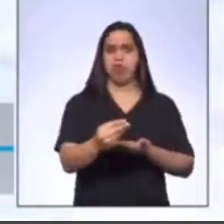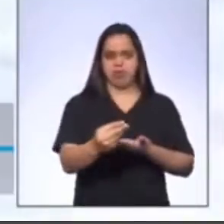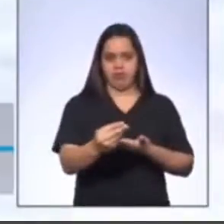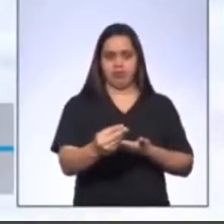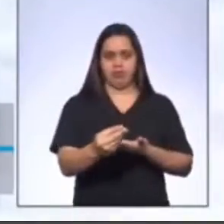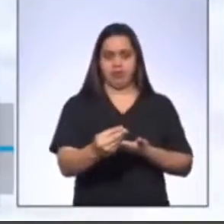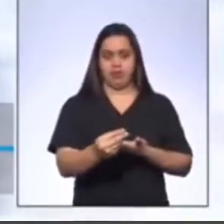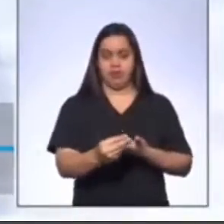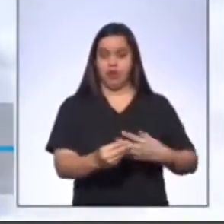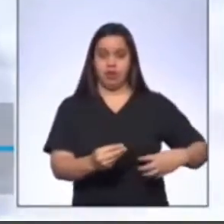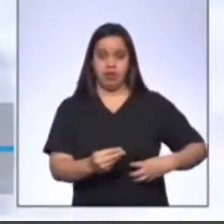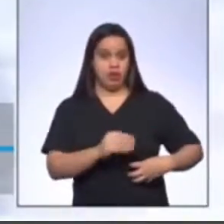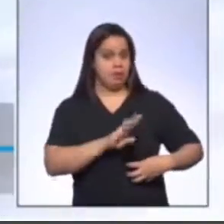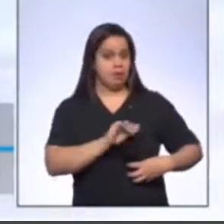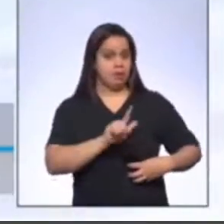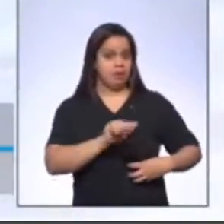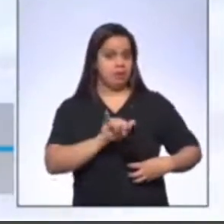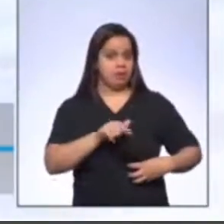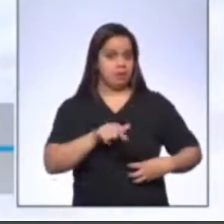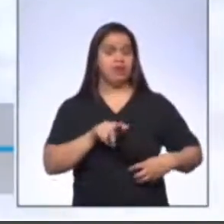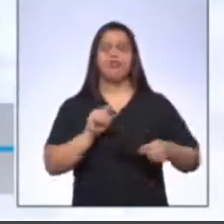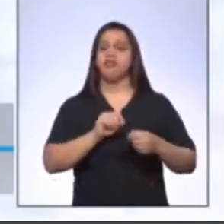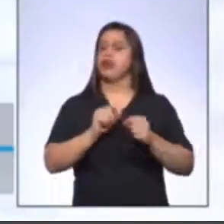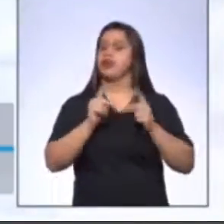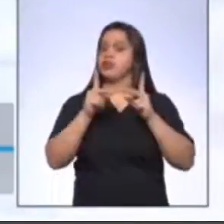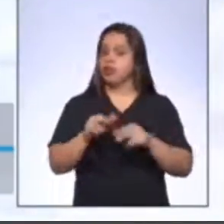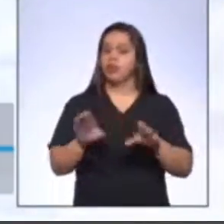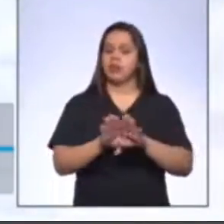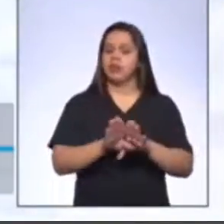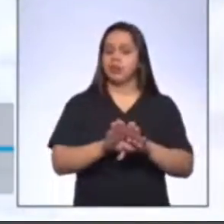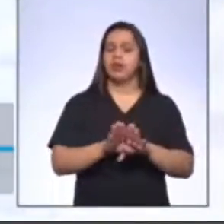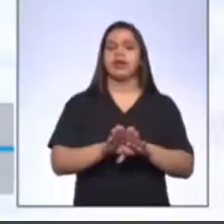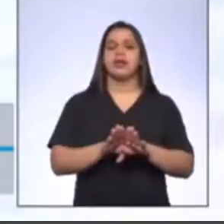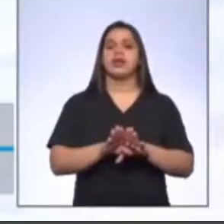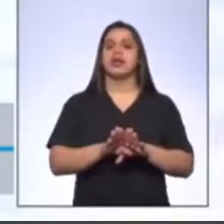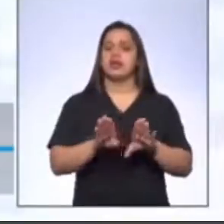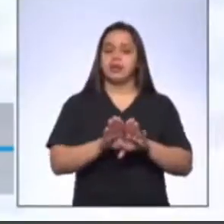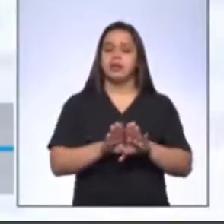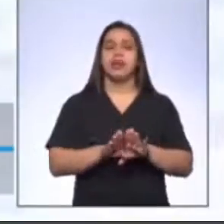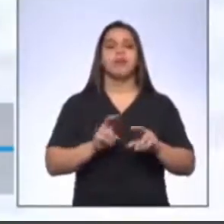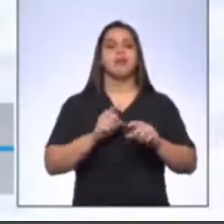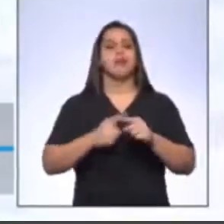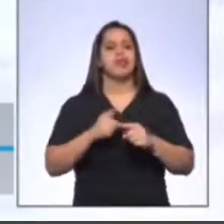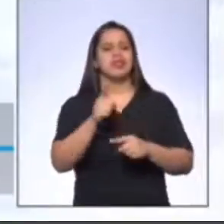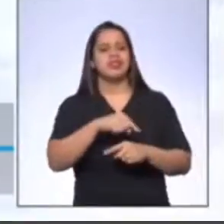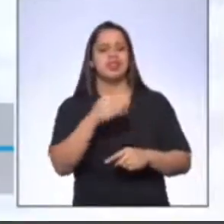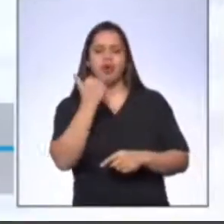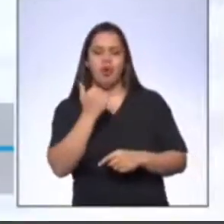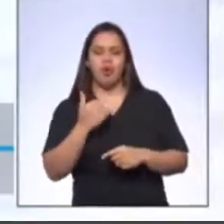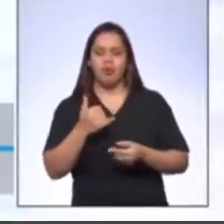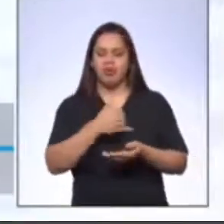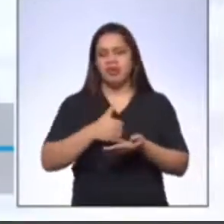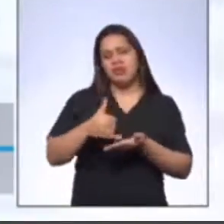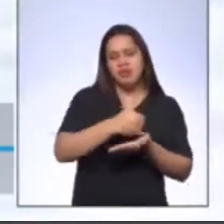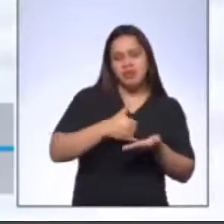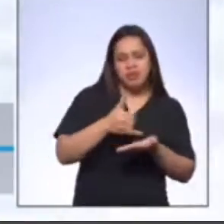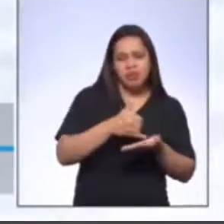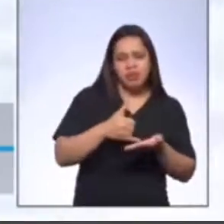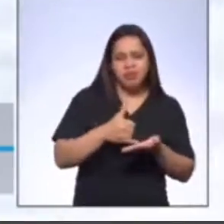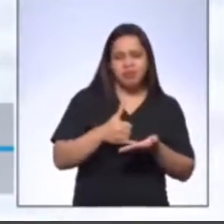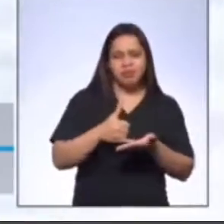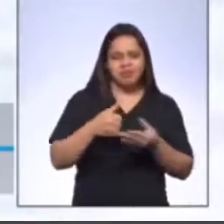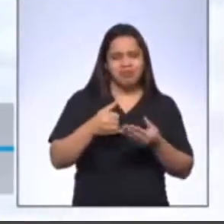a billy faz a mesma coisa por isso que eu não sei como uma comida muito gordurosa ou fica do fica dolorido porque ele tem que produzir um monte de billy